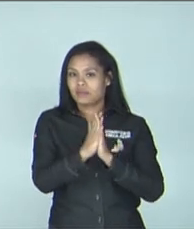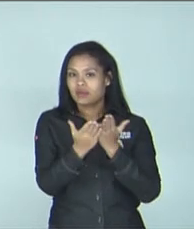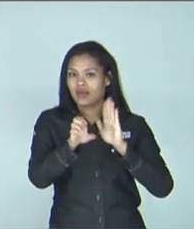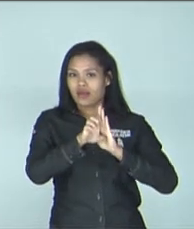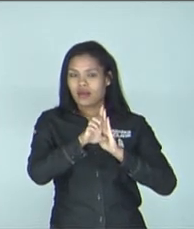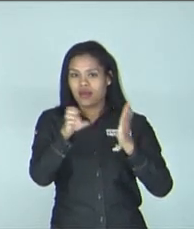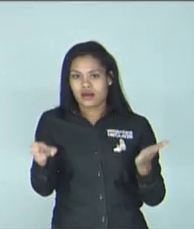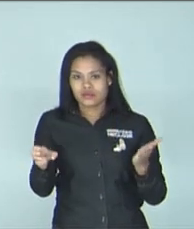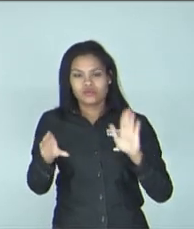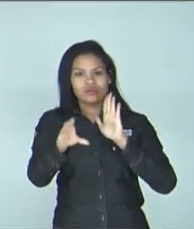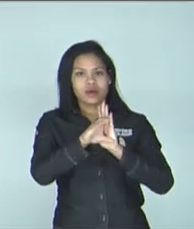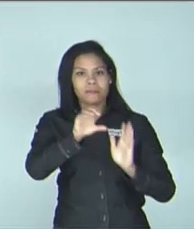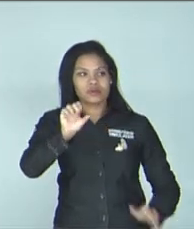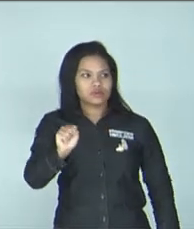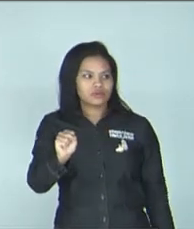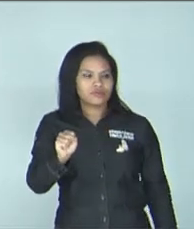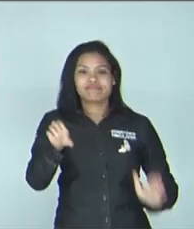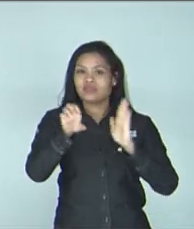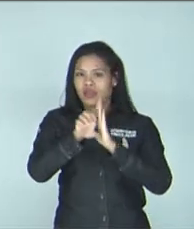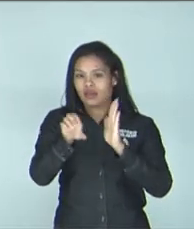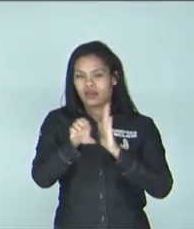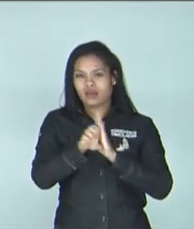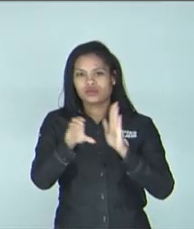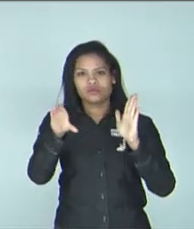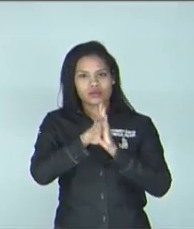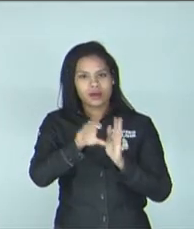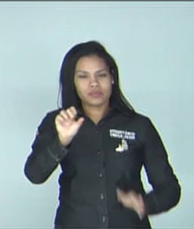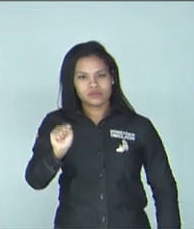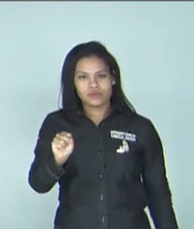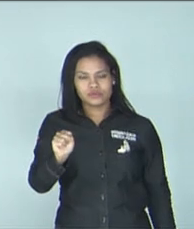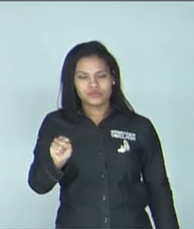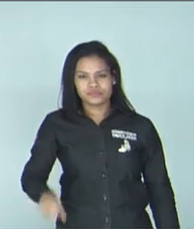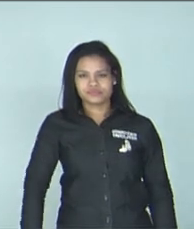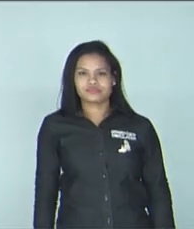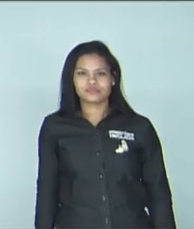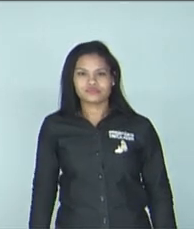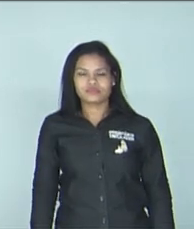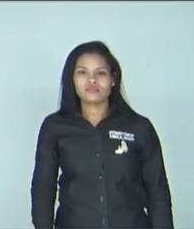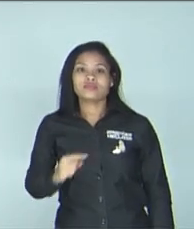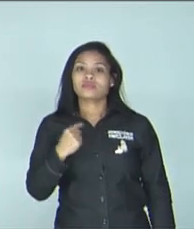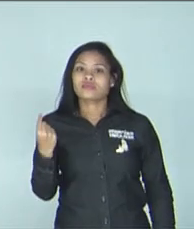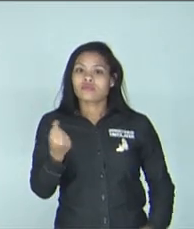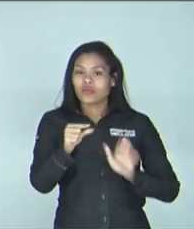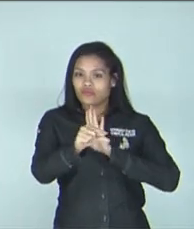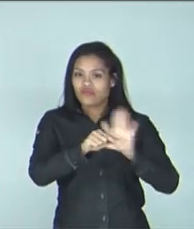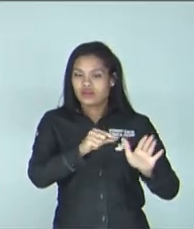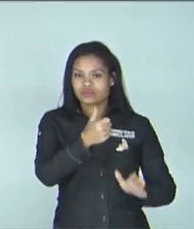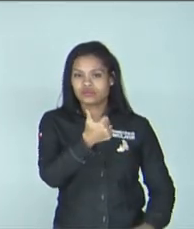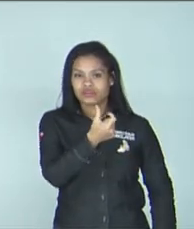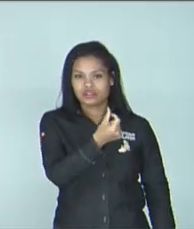8 o êxodo capítulo 8 nós vamos resolver isso 16 ao